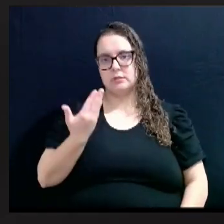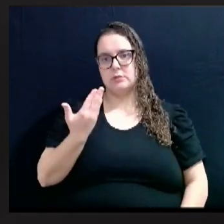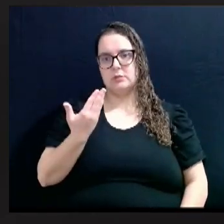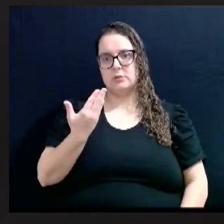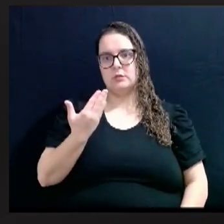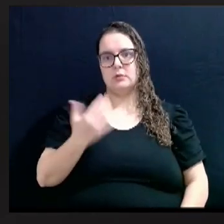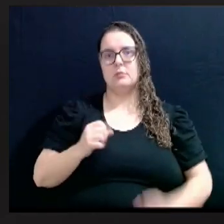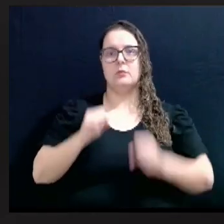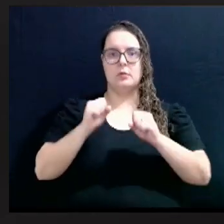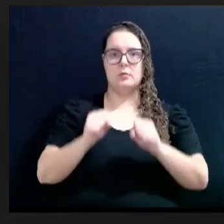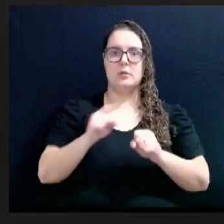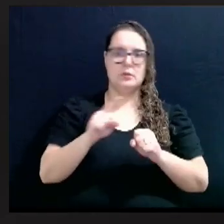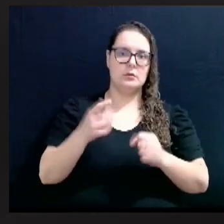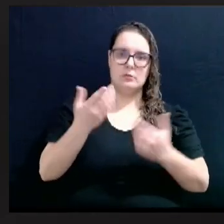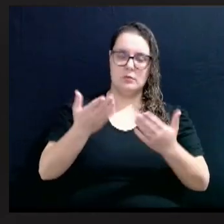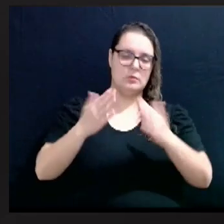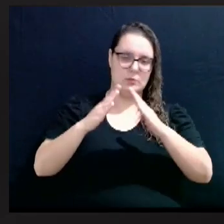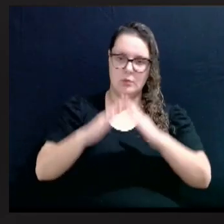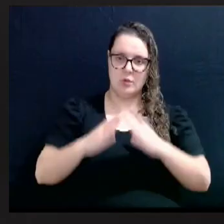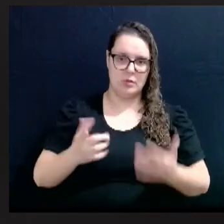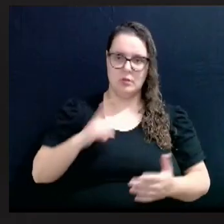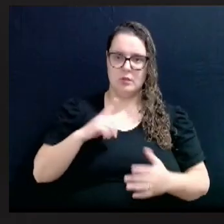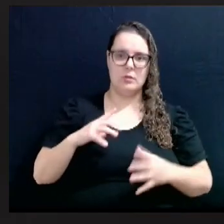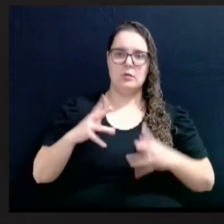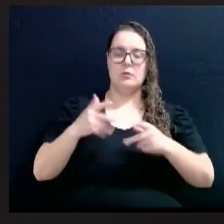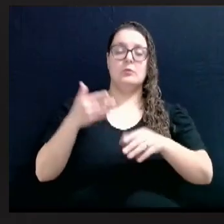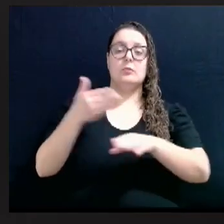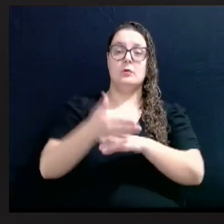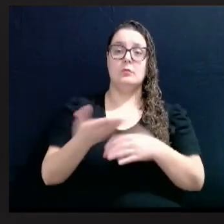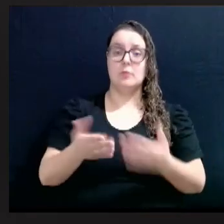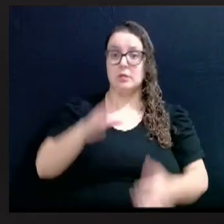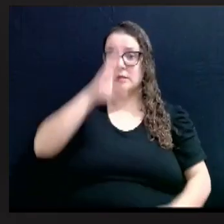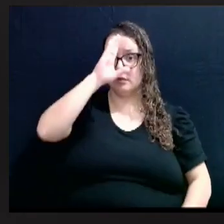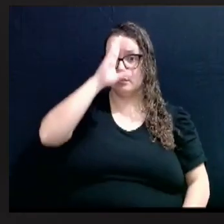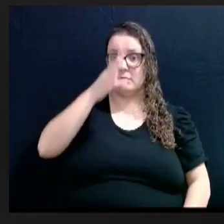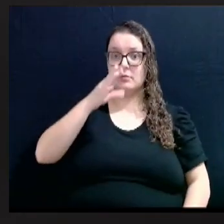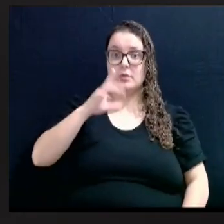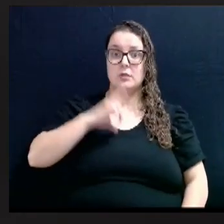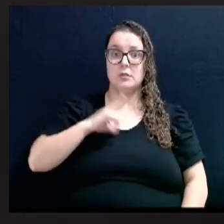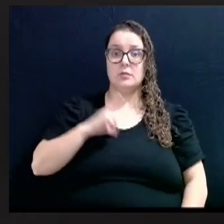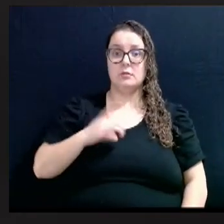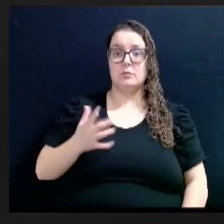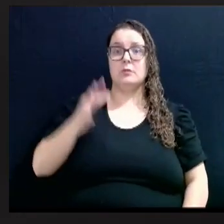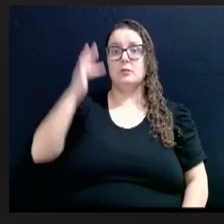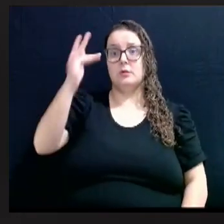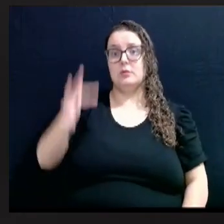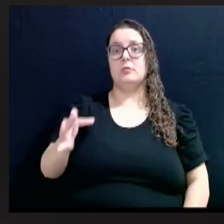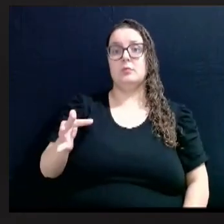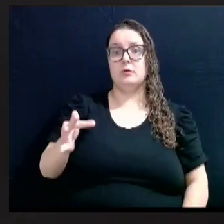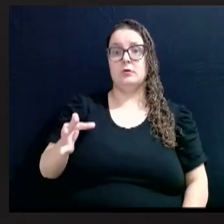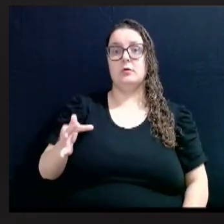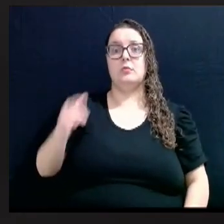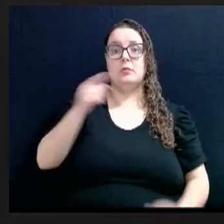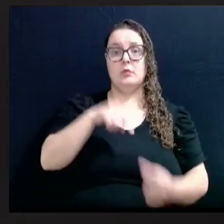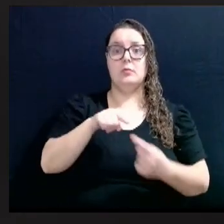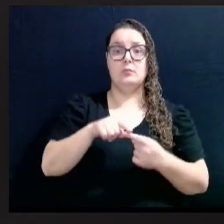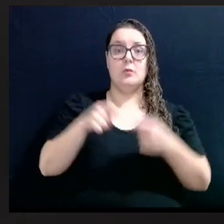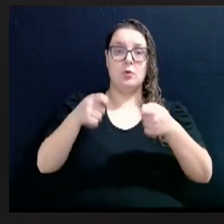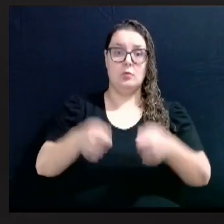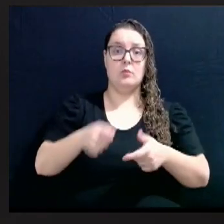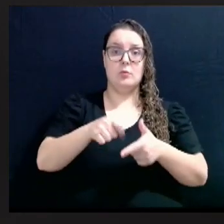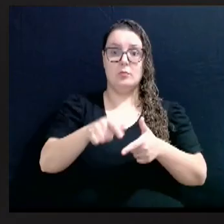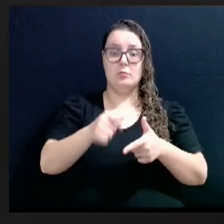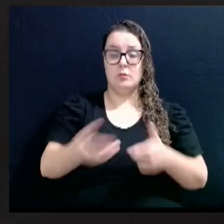você more, que você tenha todo o acesso, mas principalmente se você, no futuro, objetivar fazer uma locação.